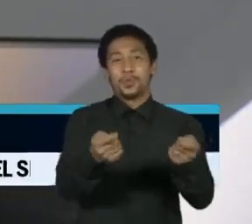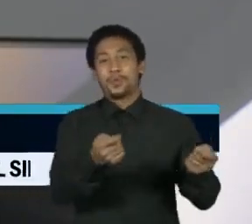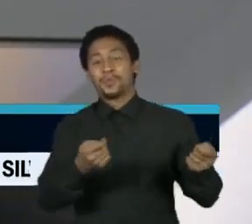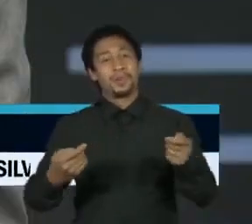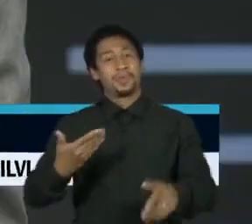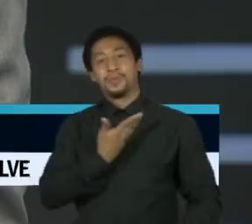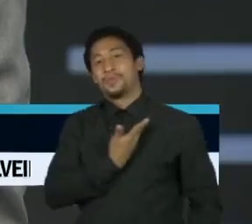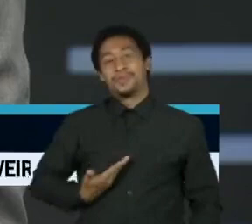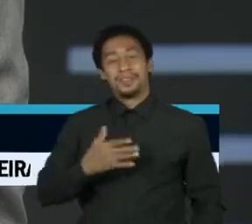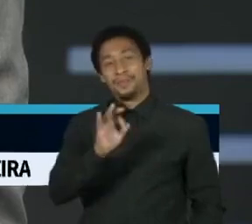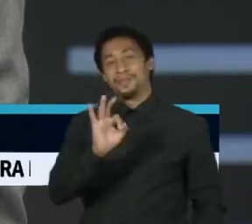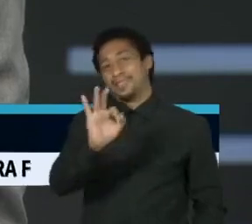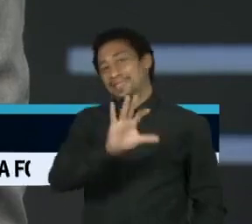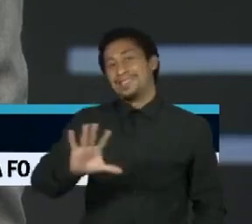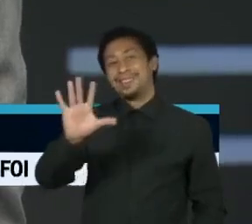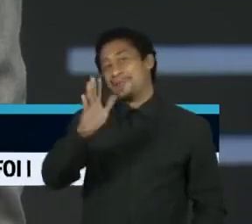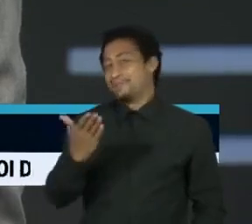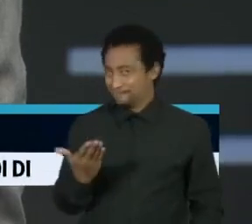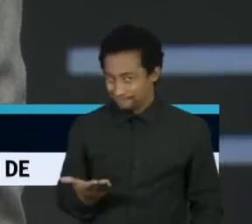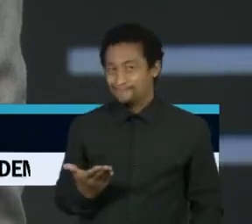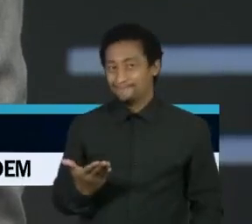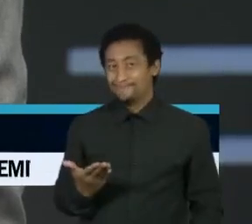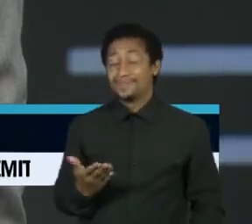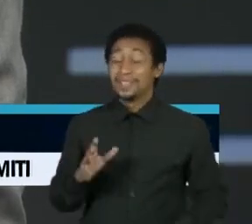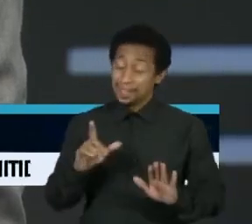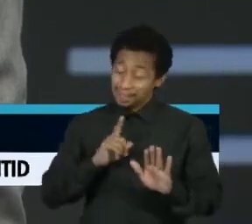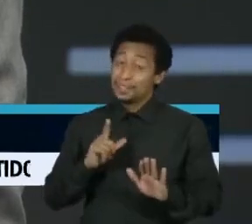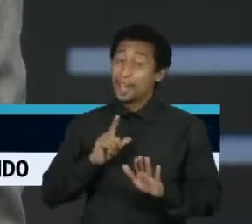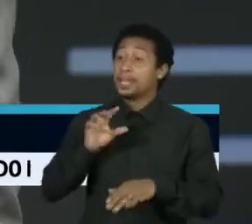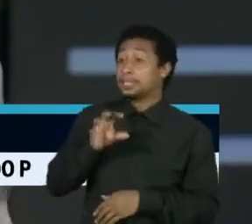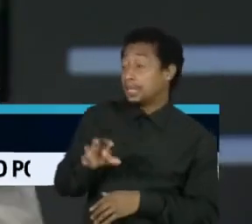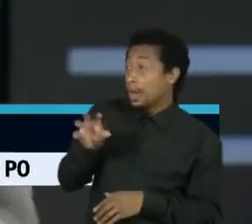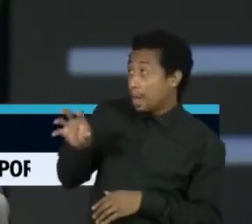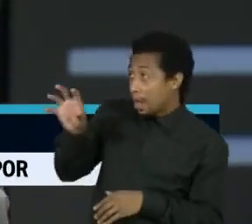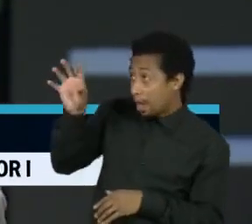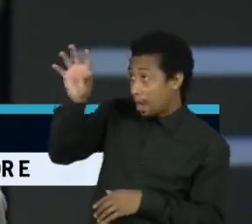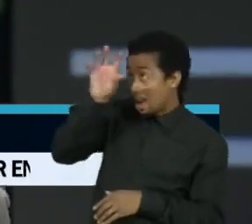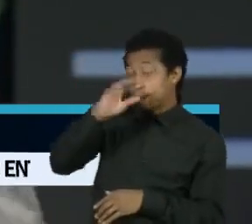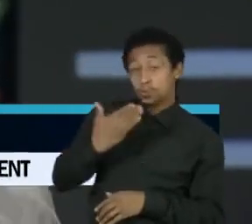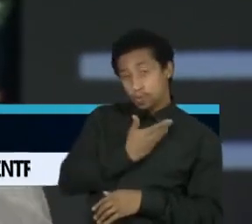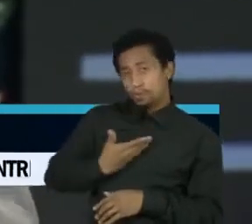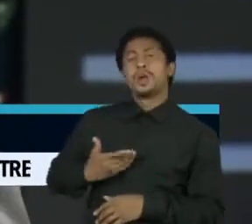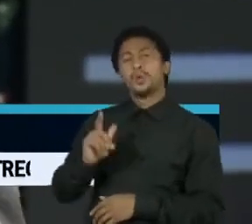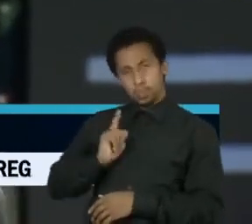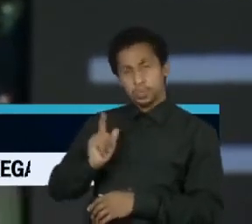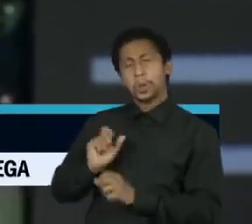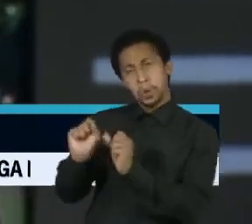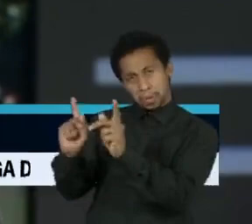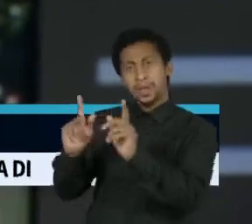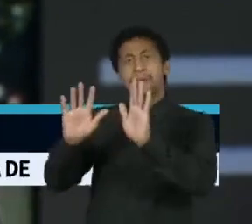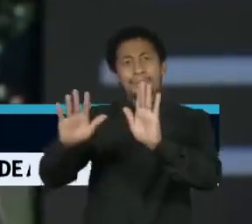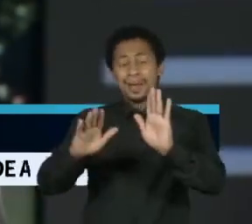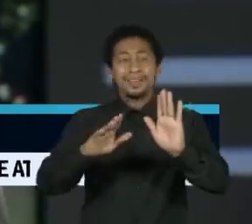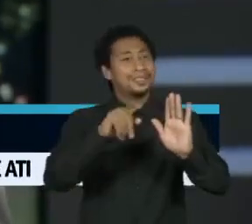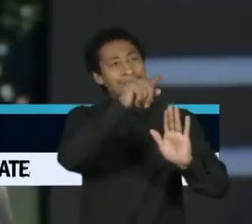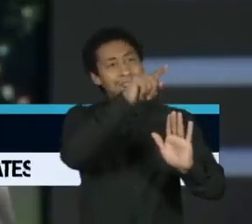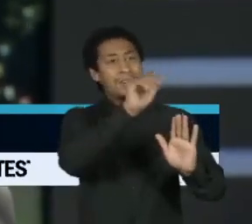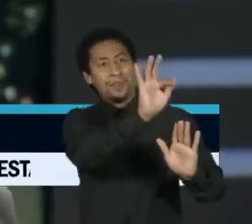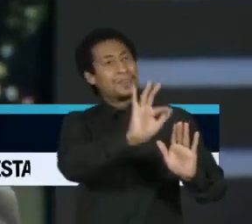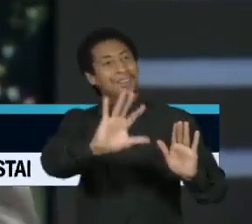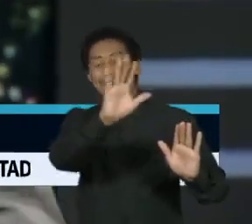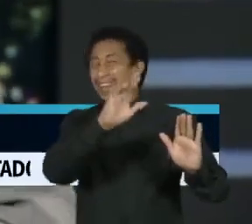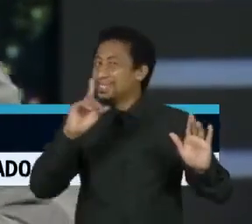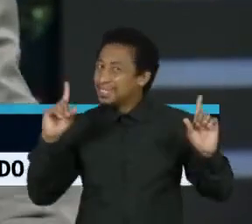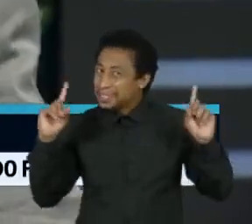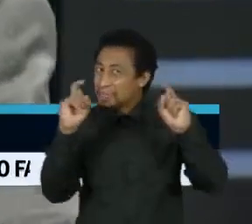pouco Estado, né? Quer dizer, você não tem... os governos, eles chegam querendo logo fazer acordos com os